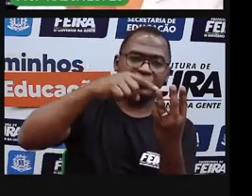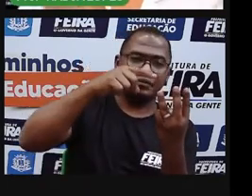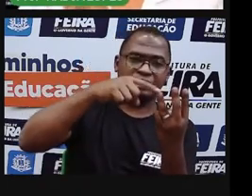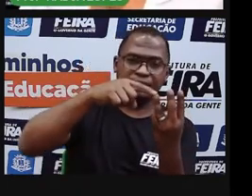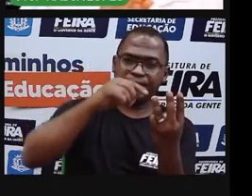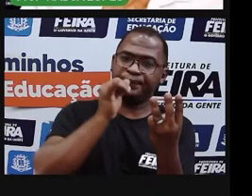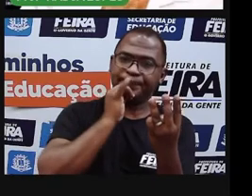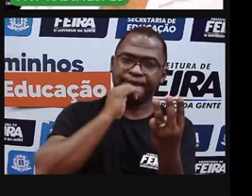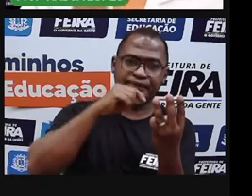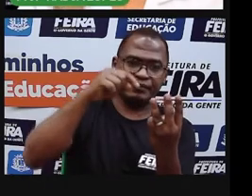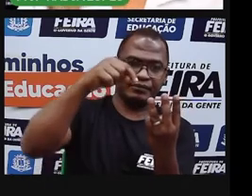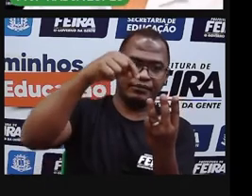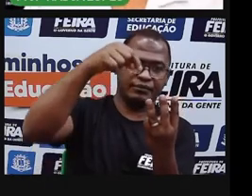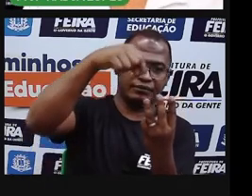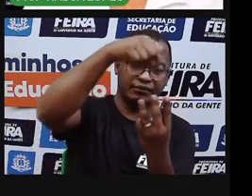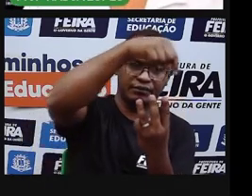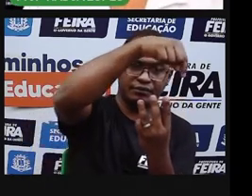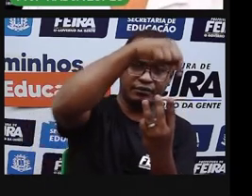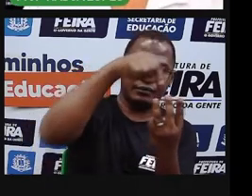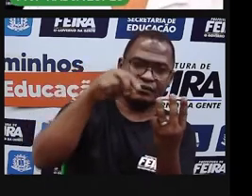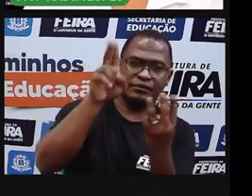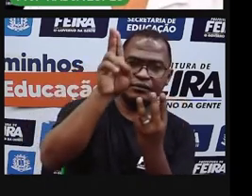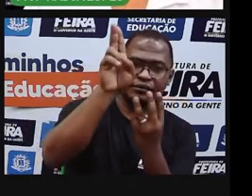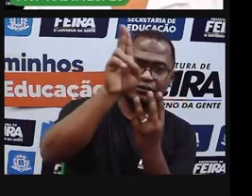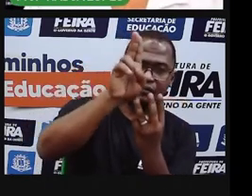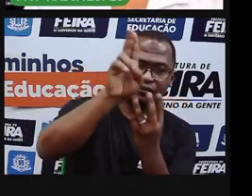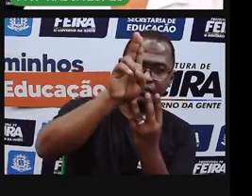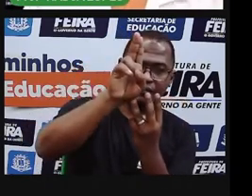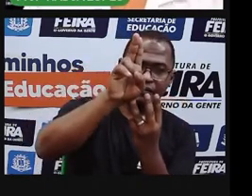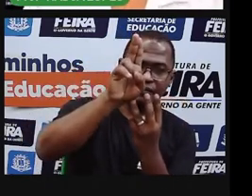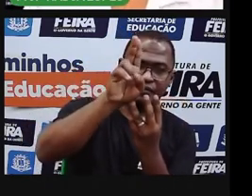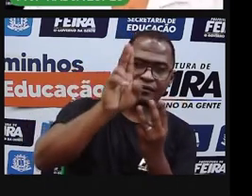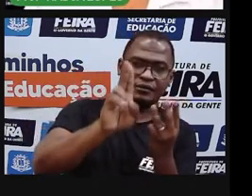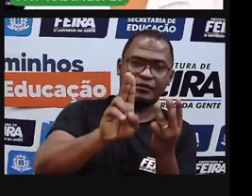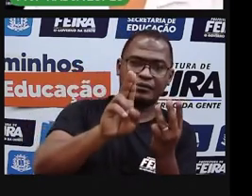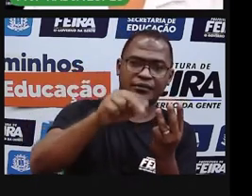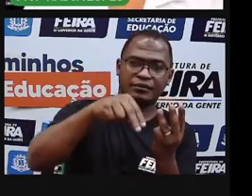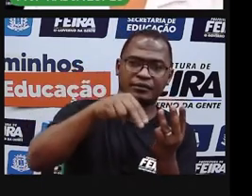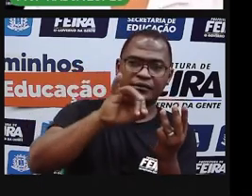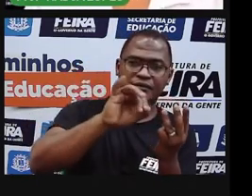que pelas três ovos né A primeira ordem que a unidade